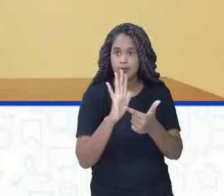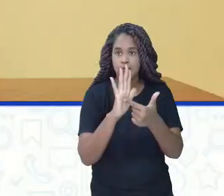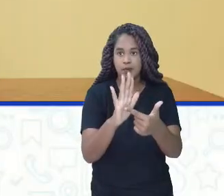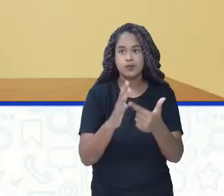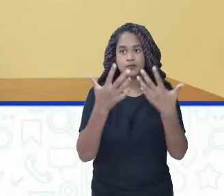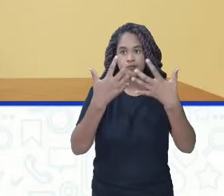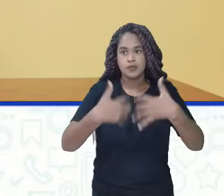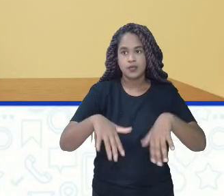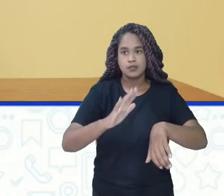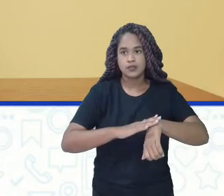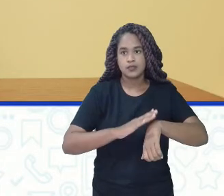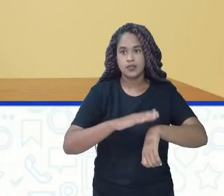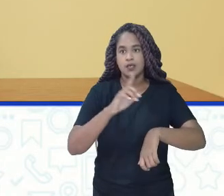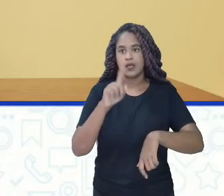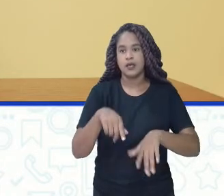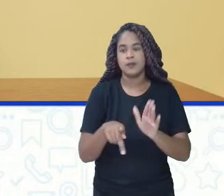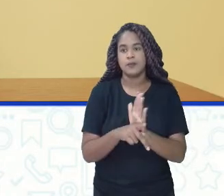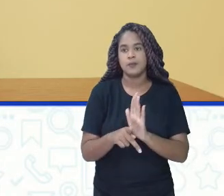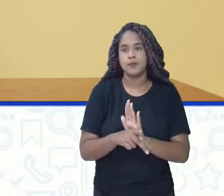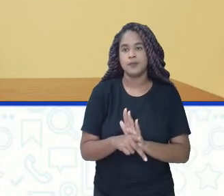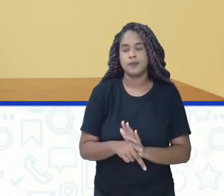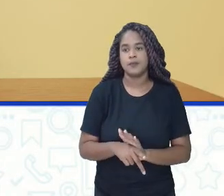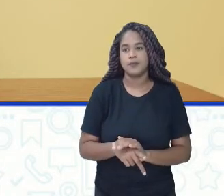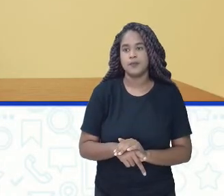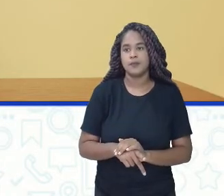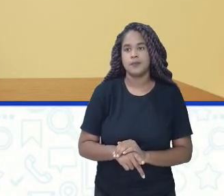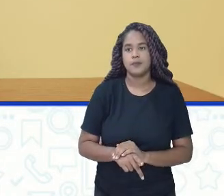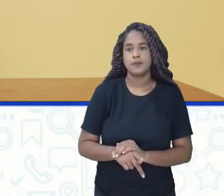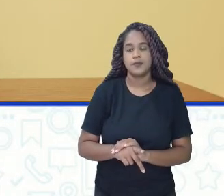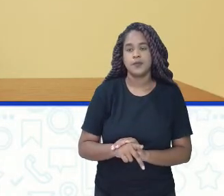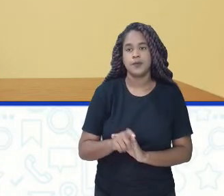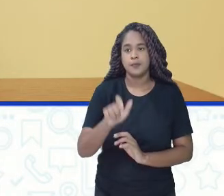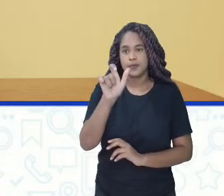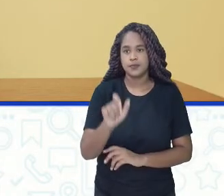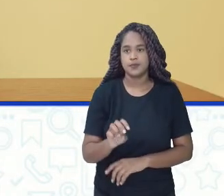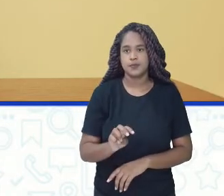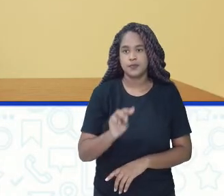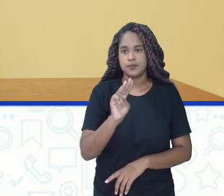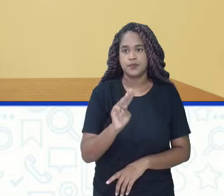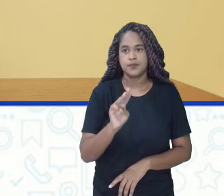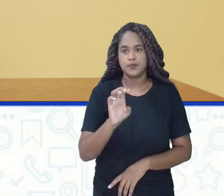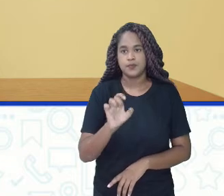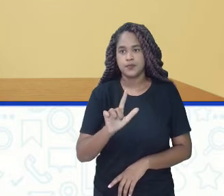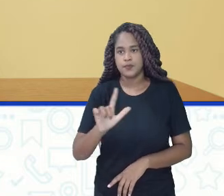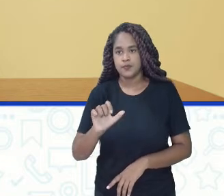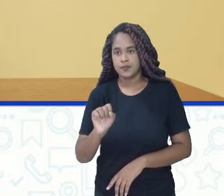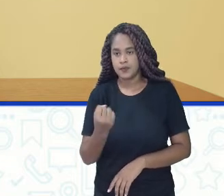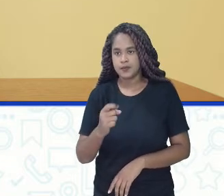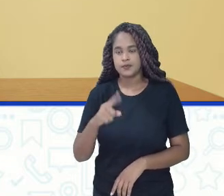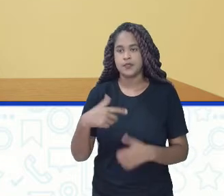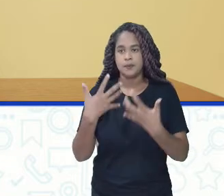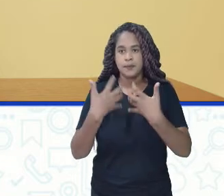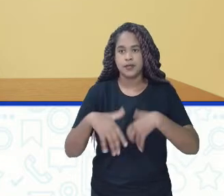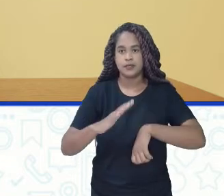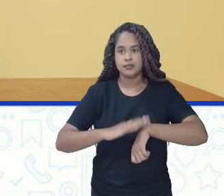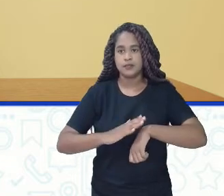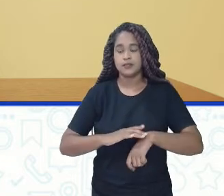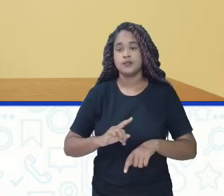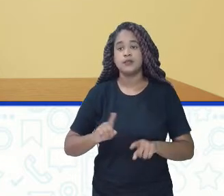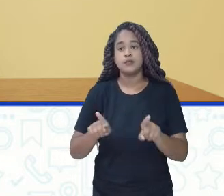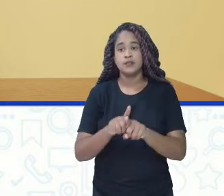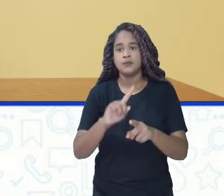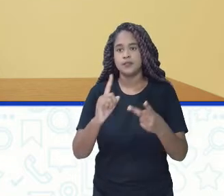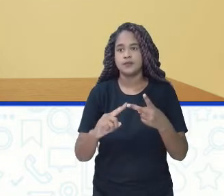do tempo é o livro do H.G. Wells, que é A Máquina do Tempo, literalmente, e O Fim da